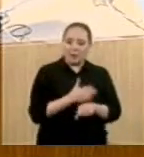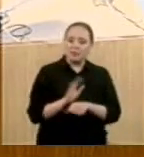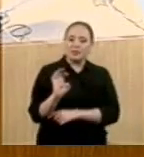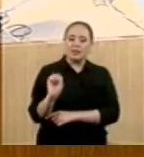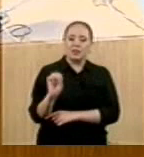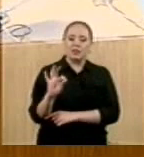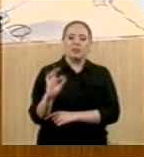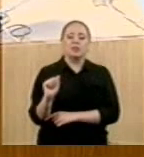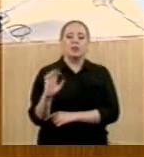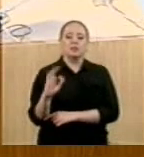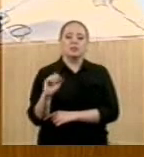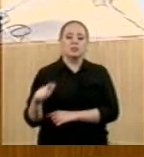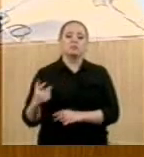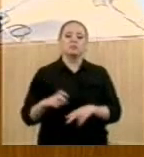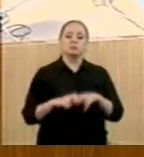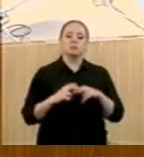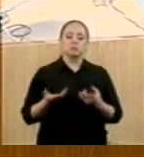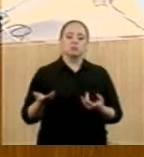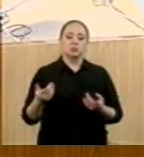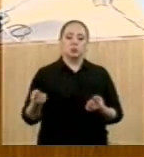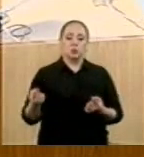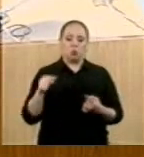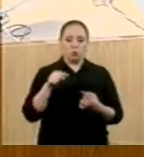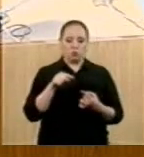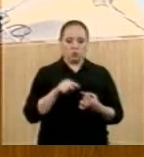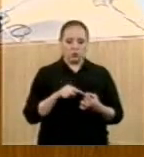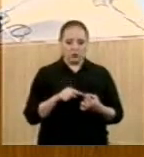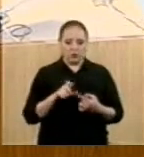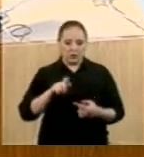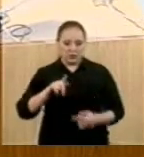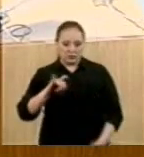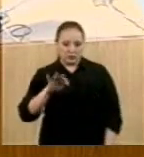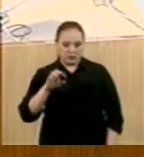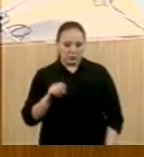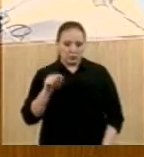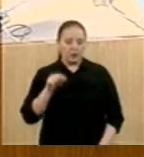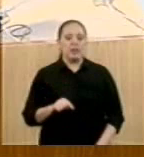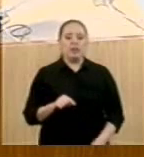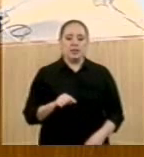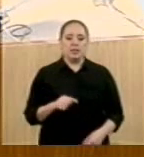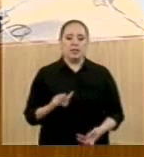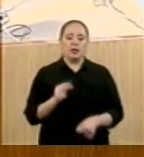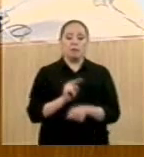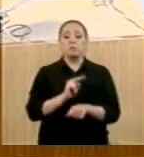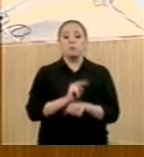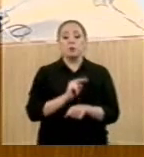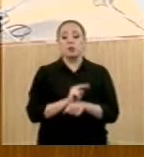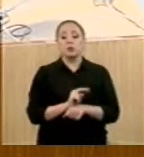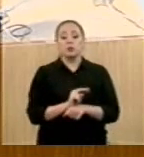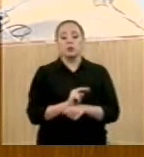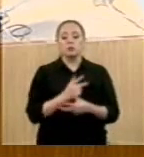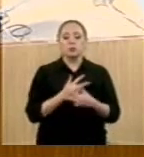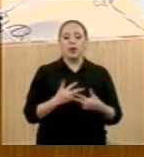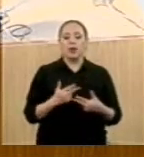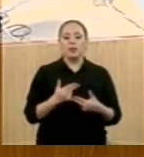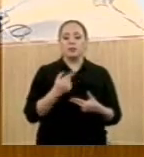que, a despeito de buscar e de maneira legítima esse intento, proteger receptores de